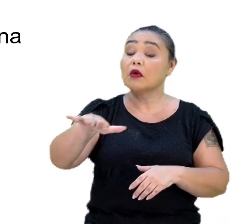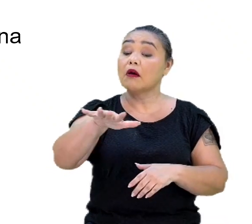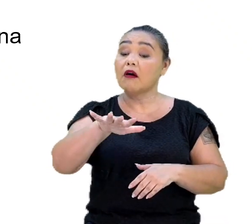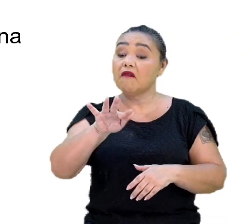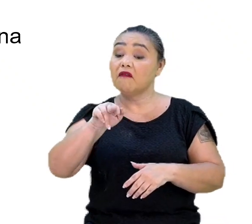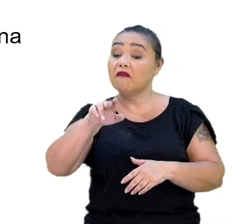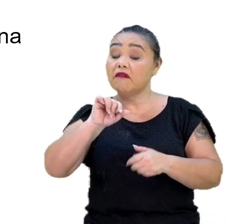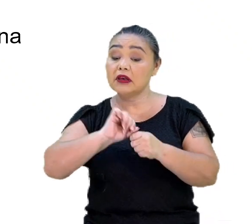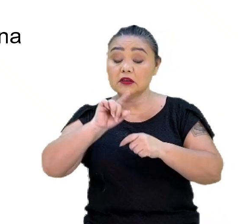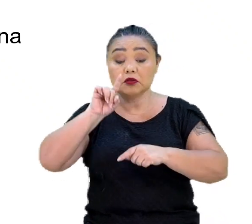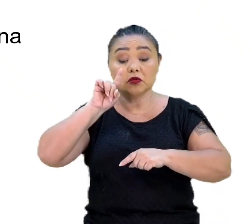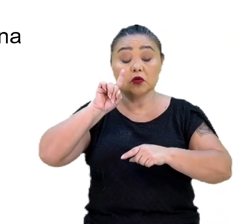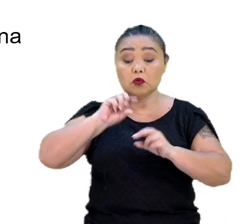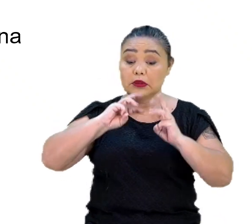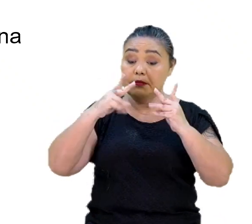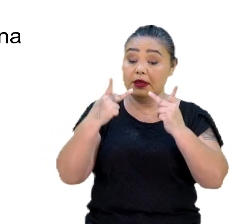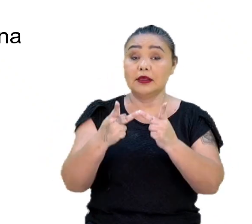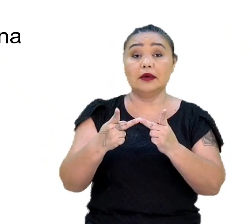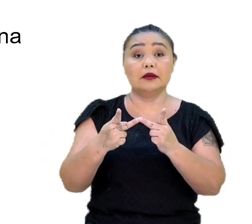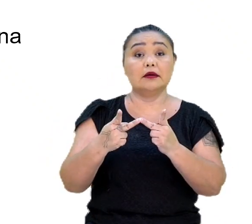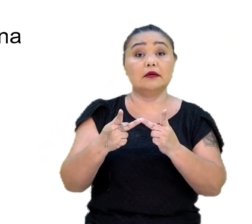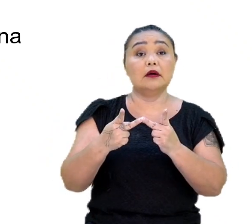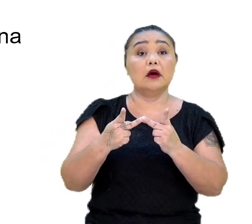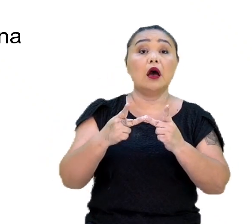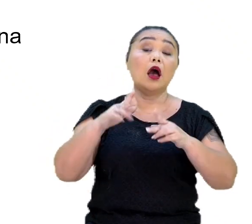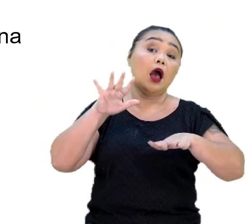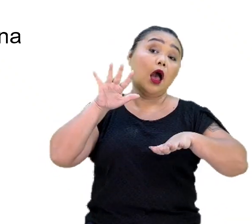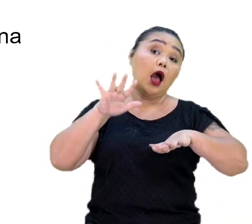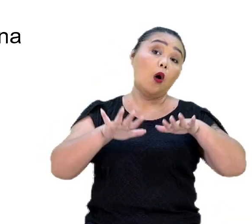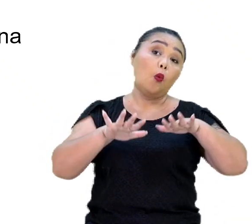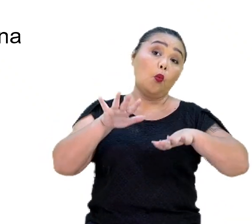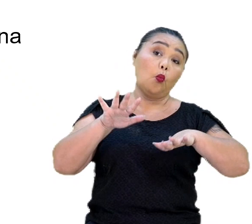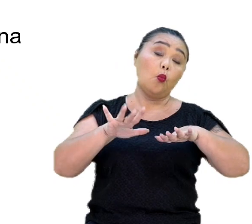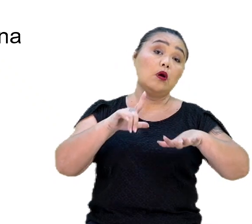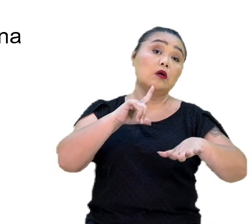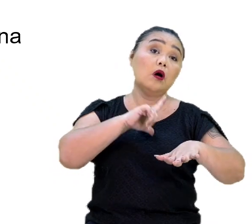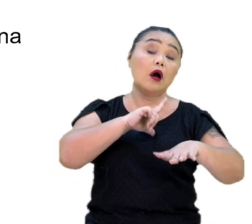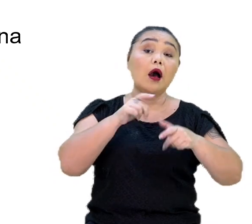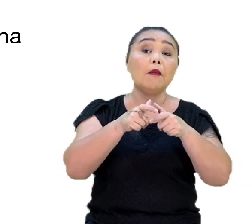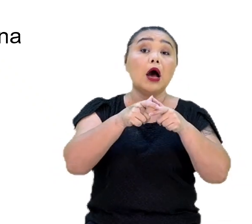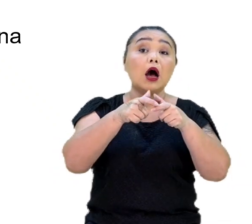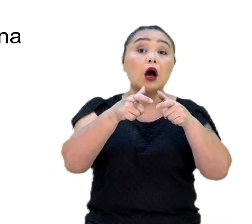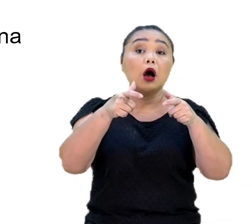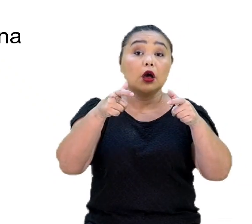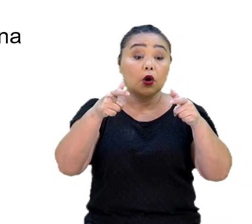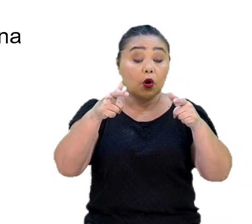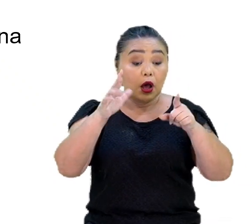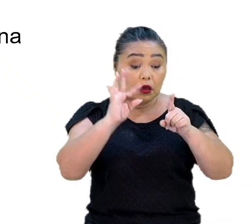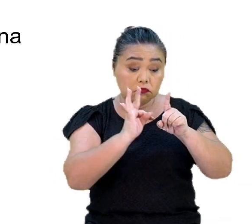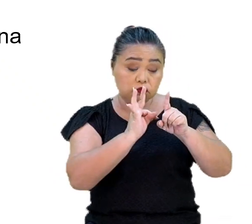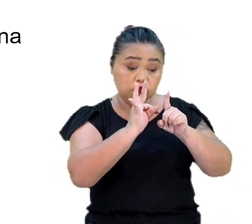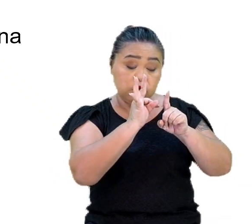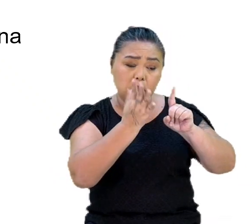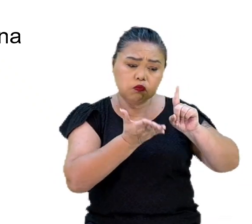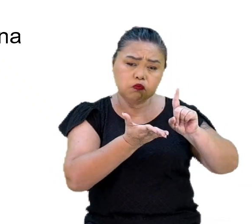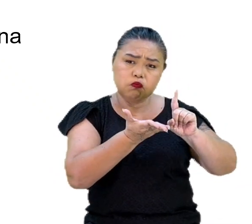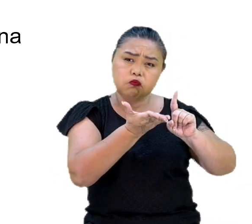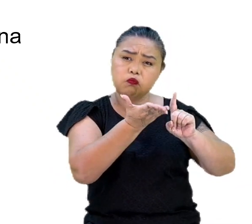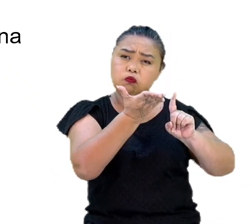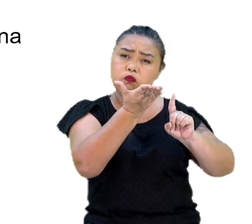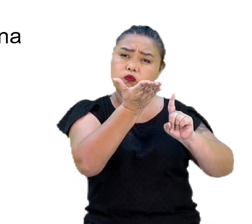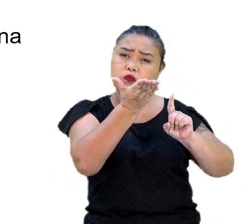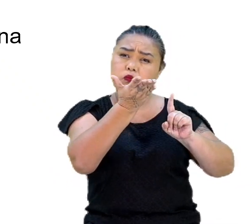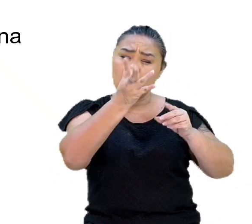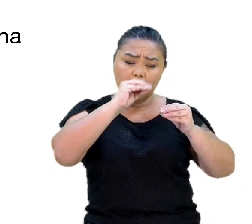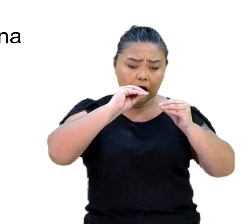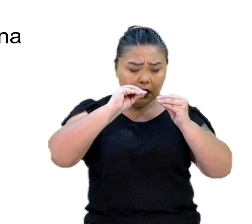da matéria. Em algumas situações, quanto maior a temperatura, mais as partículas